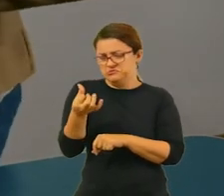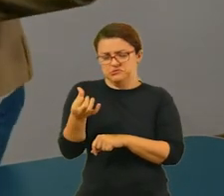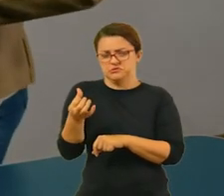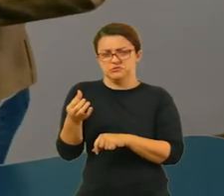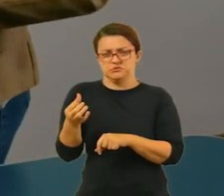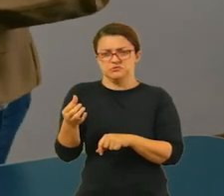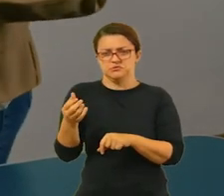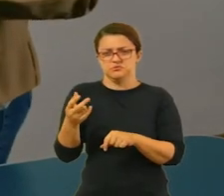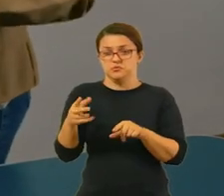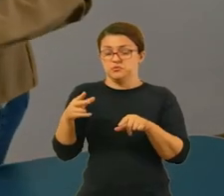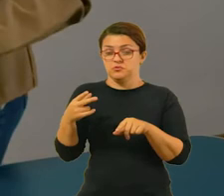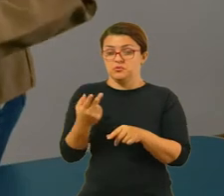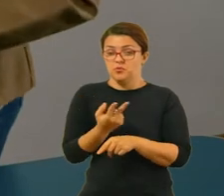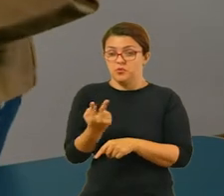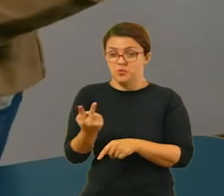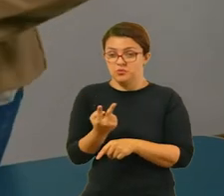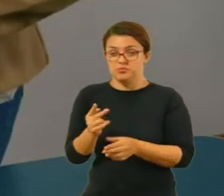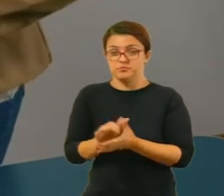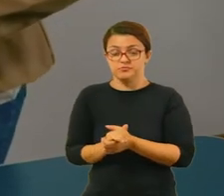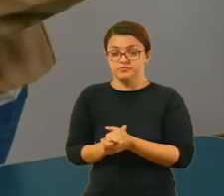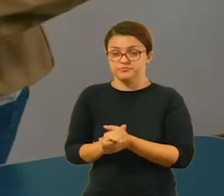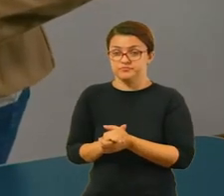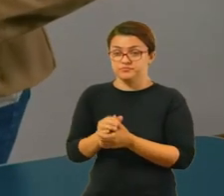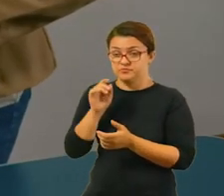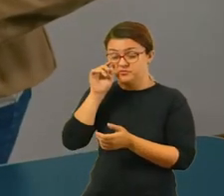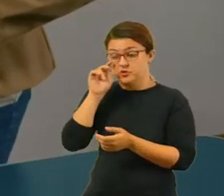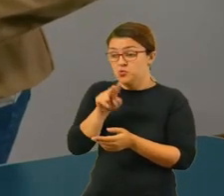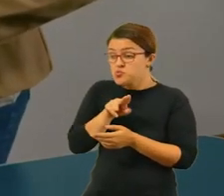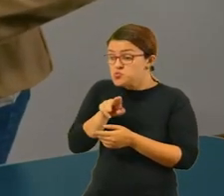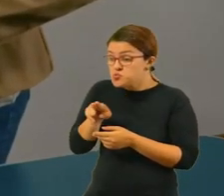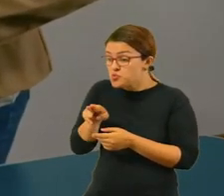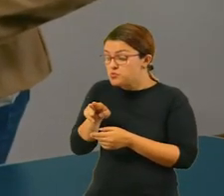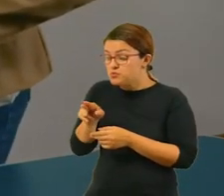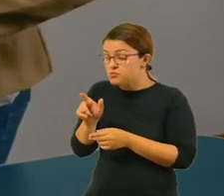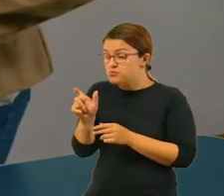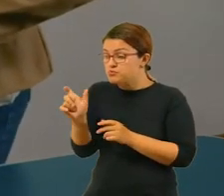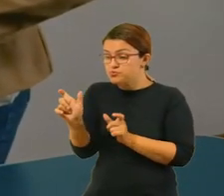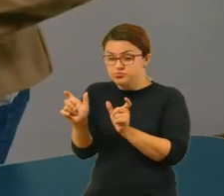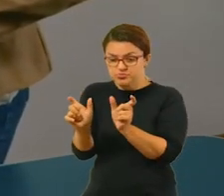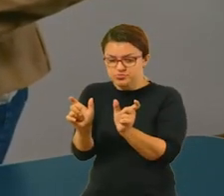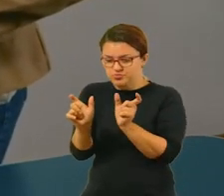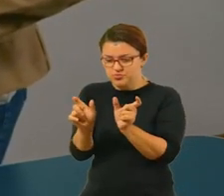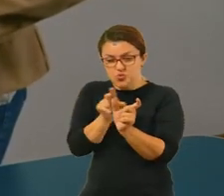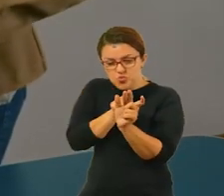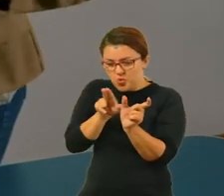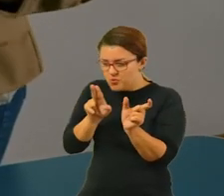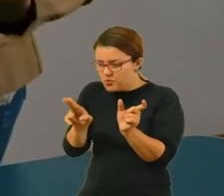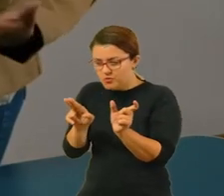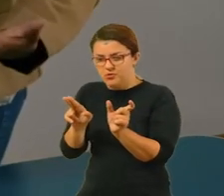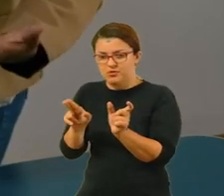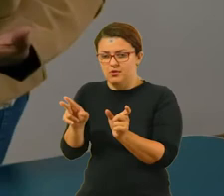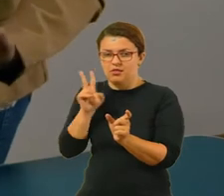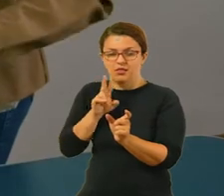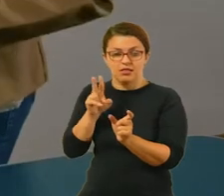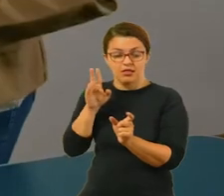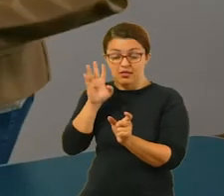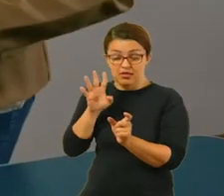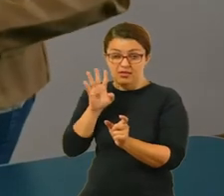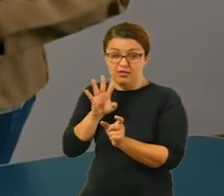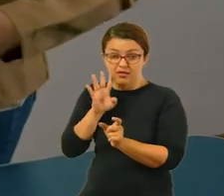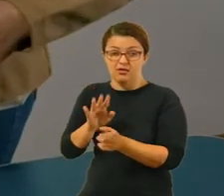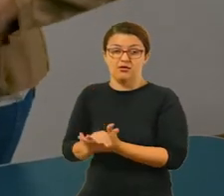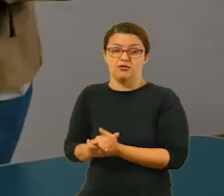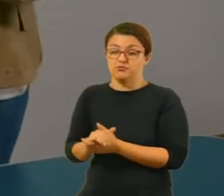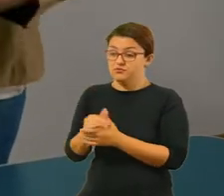duplas, porque daí vocês vão fazer um jogo da memória. Se você puder consultar os nomes dos polígonos também é bem legal. E